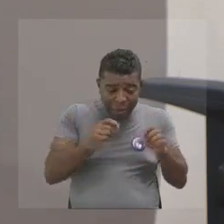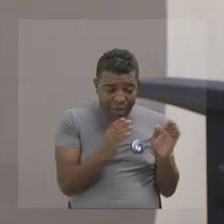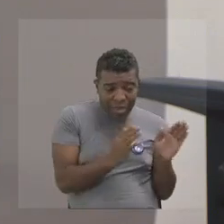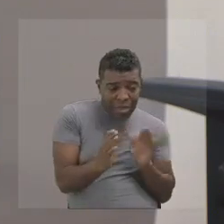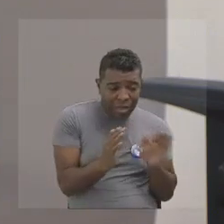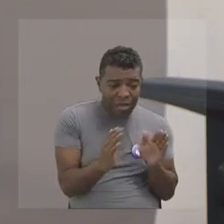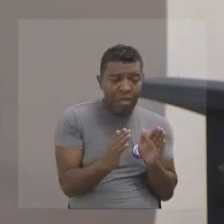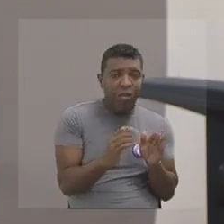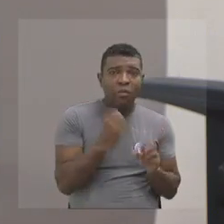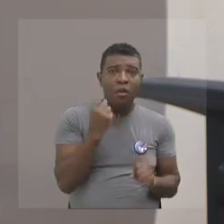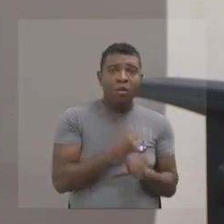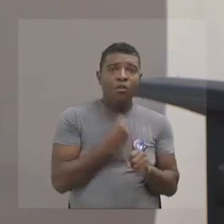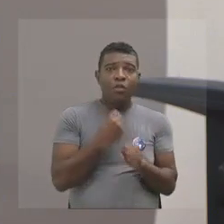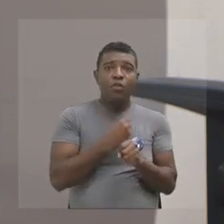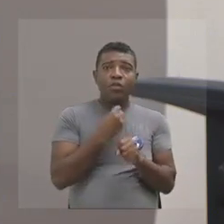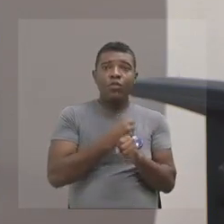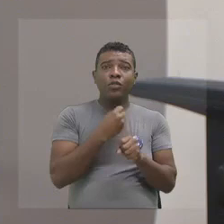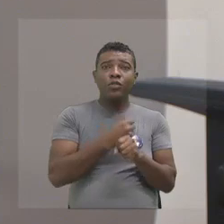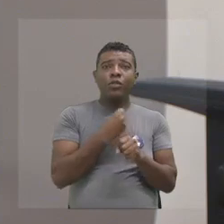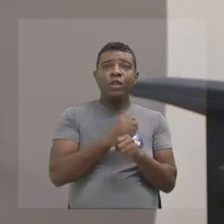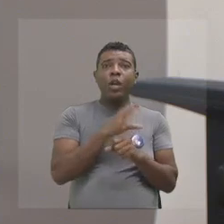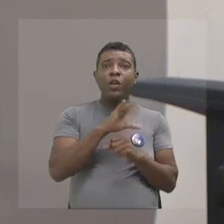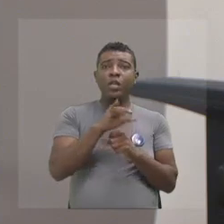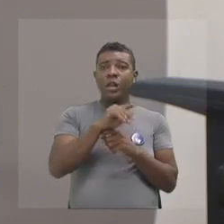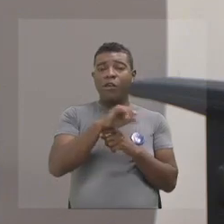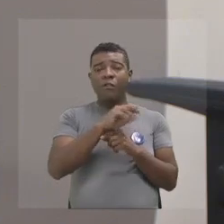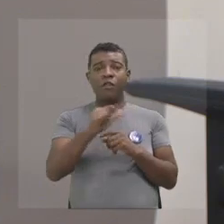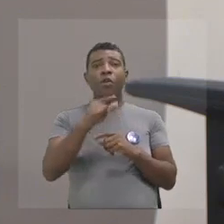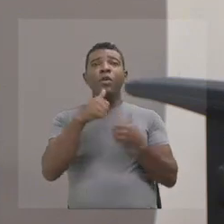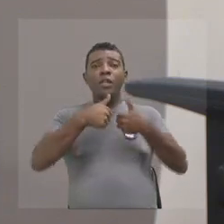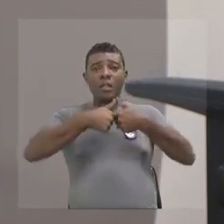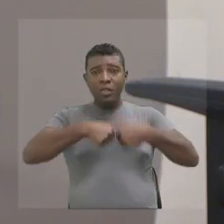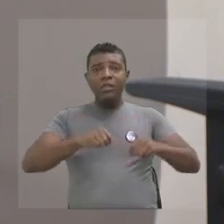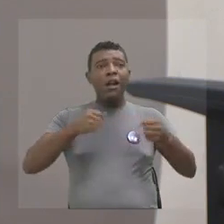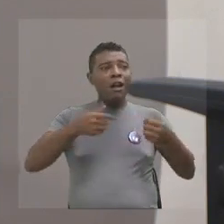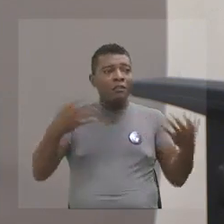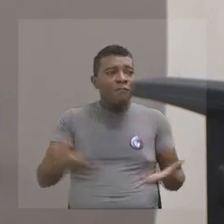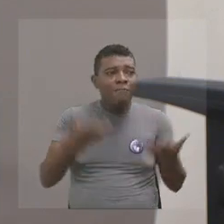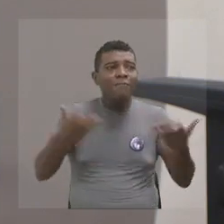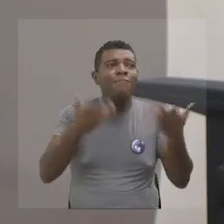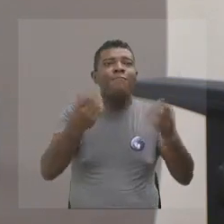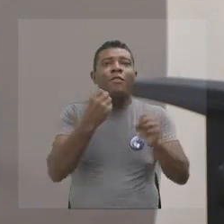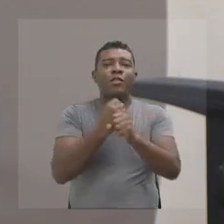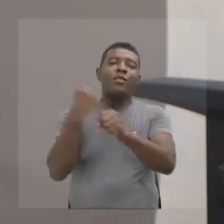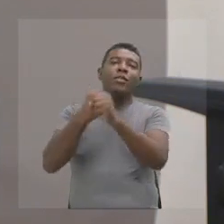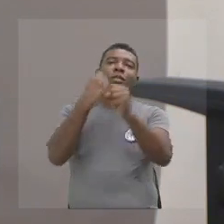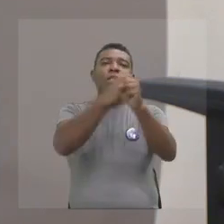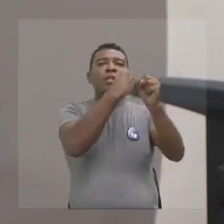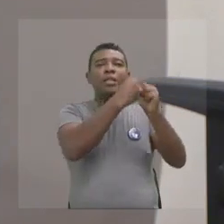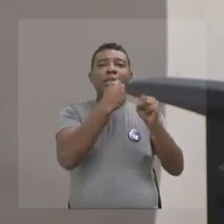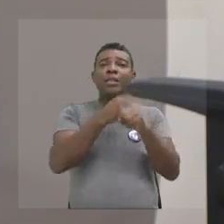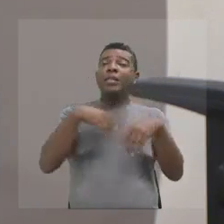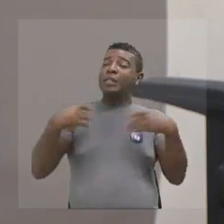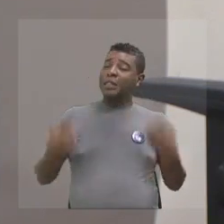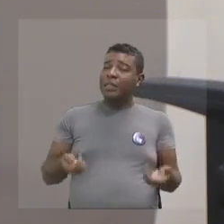construção civil né está muito aquecida no nosso estado e demanda é esse tipo de rochas bem mas nós temos